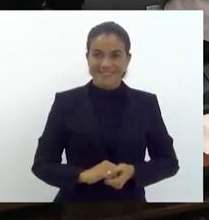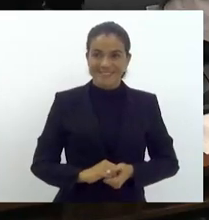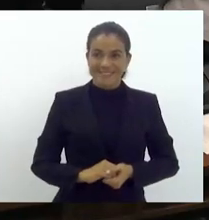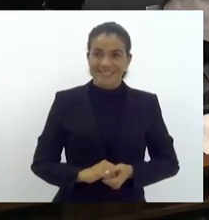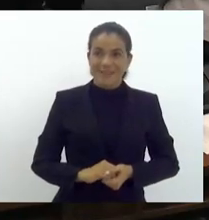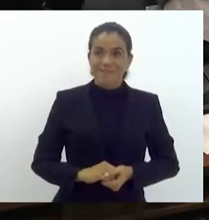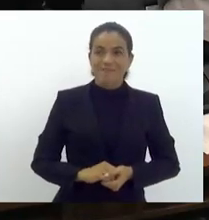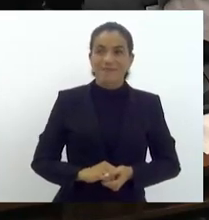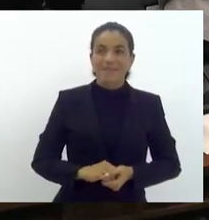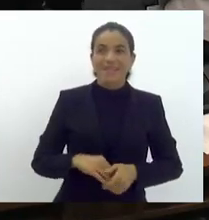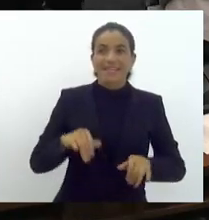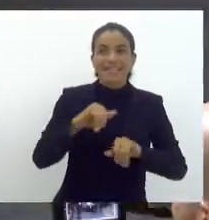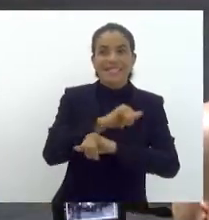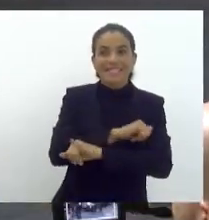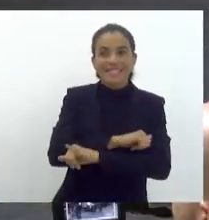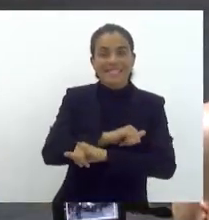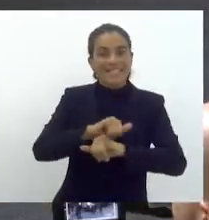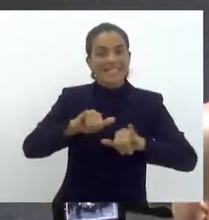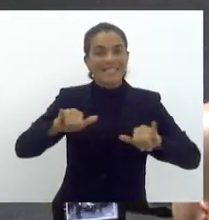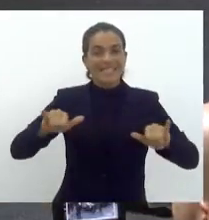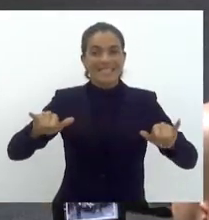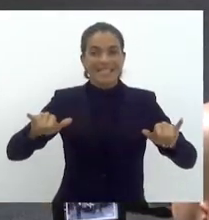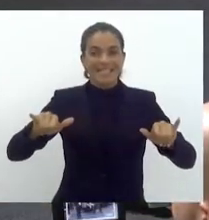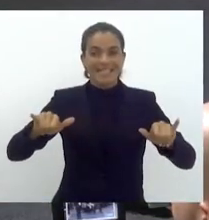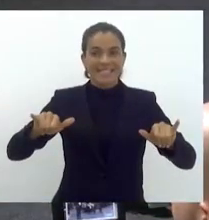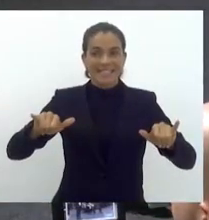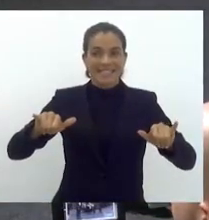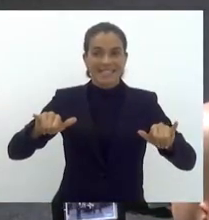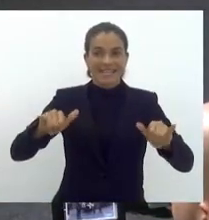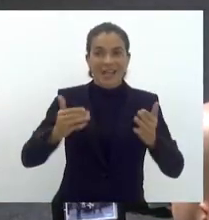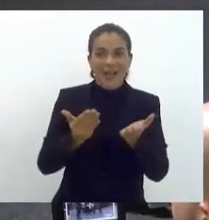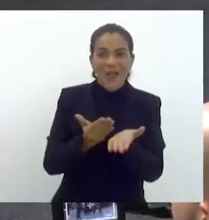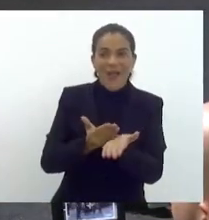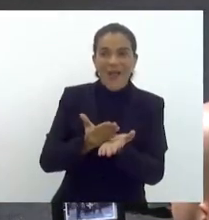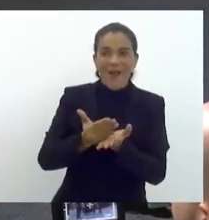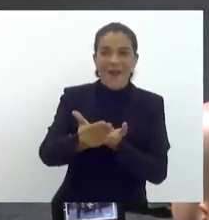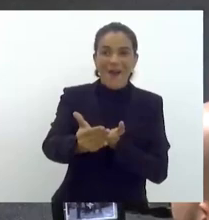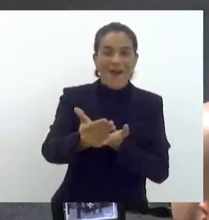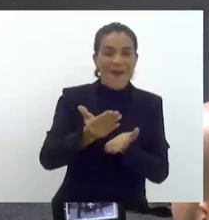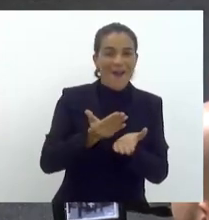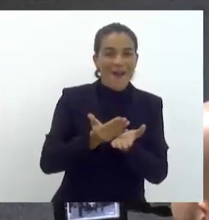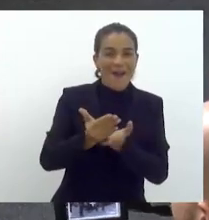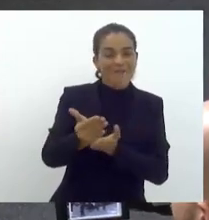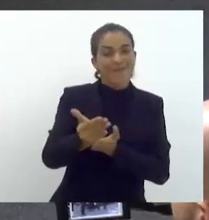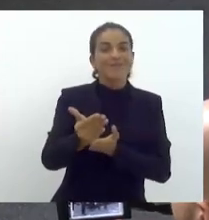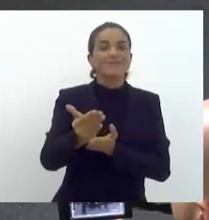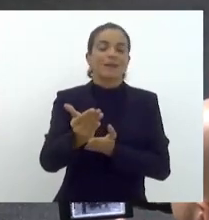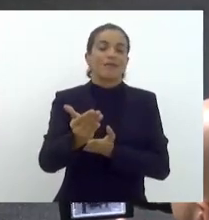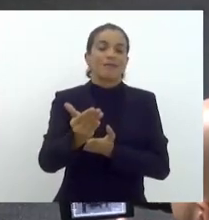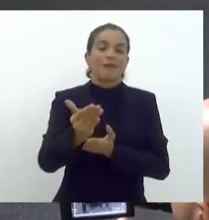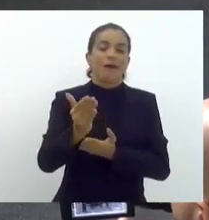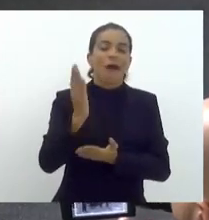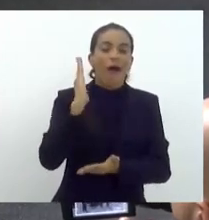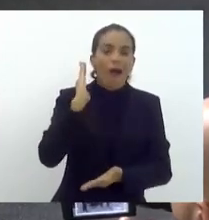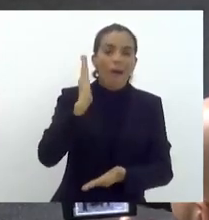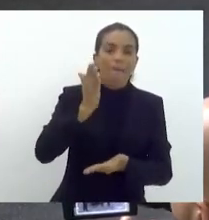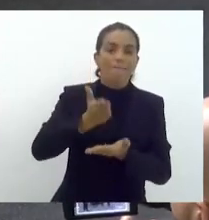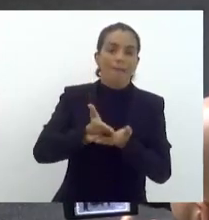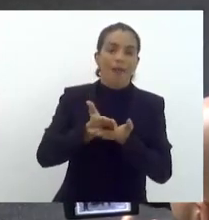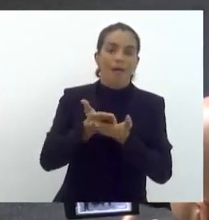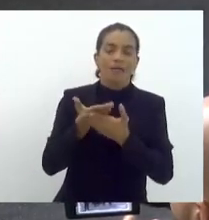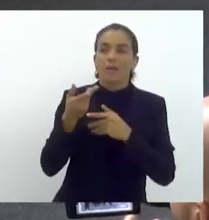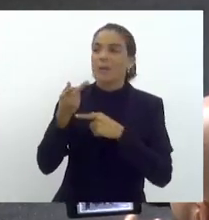declarando que começamos né a deixar de perecer